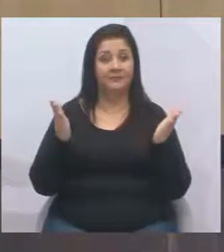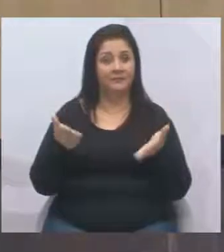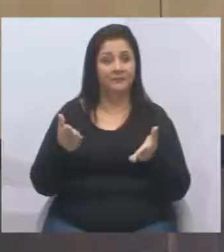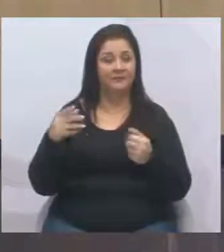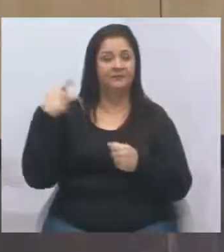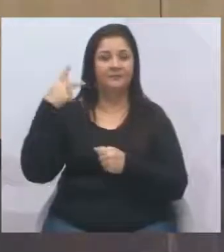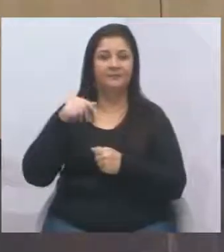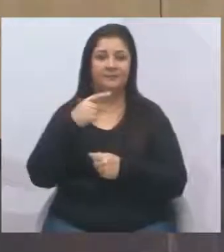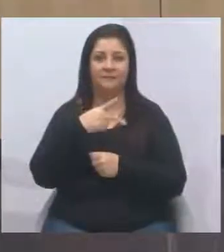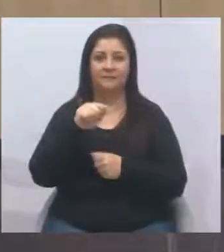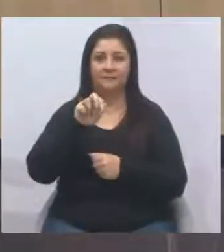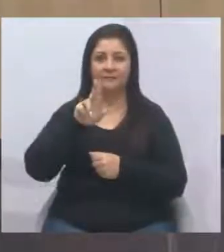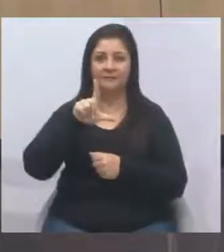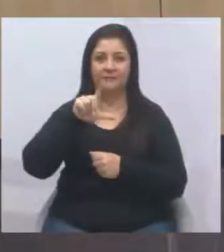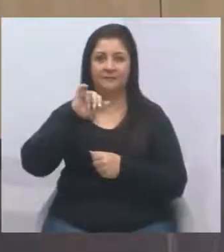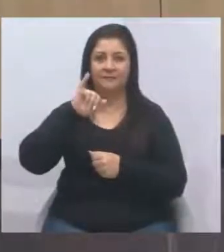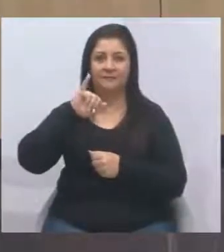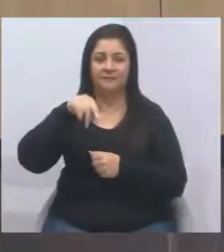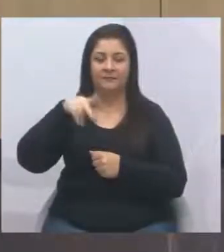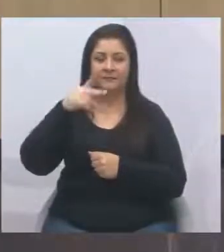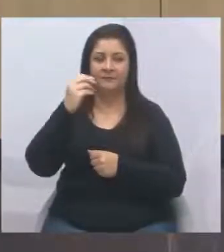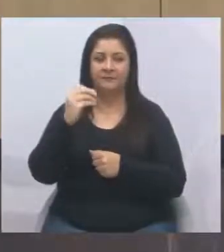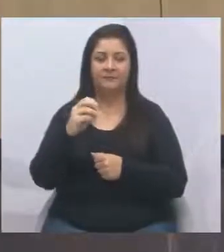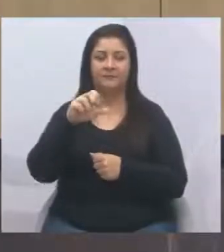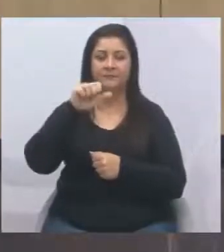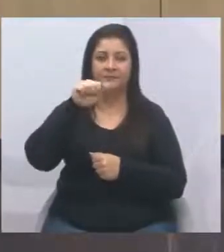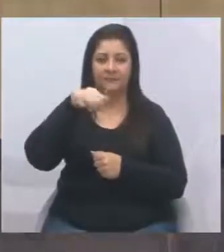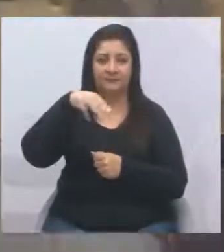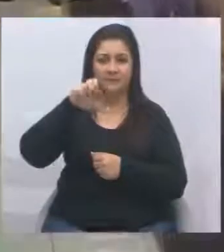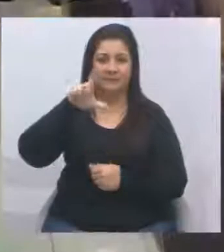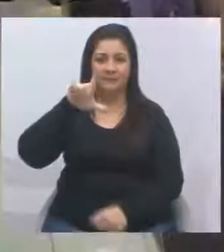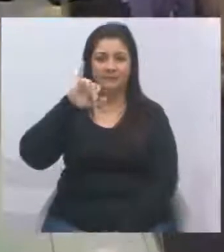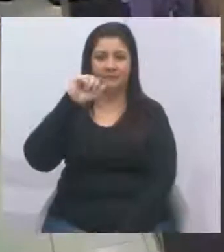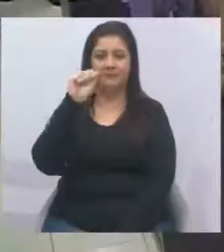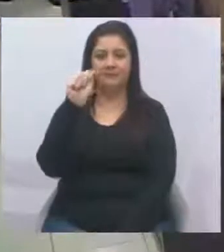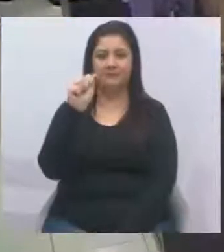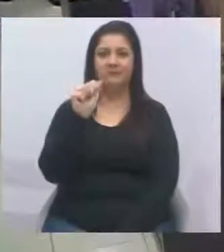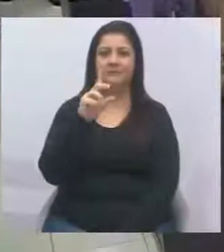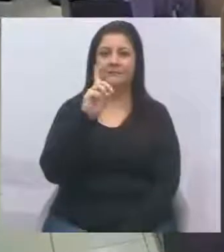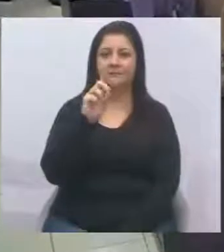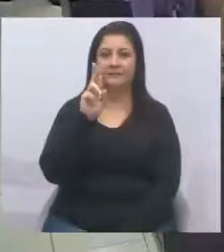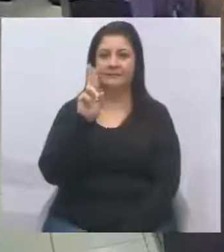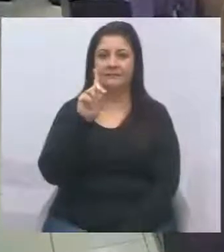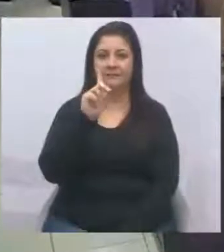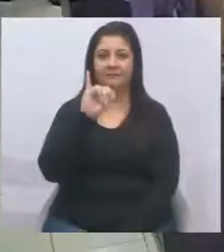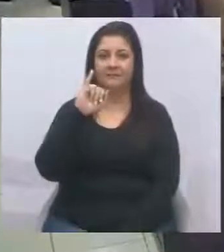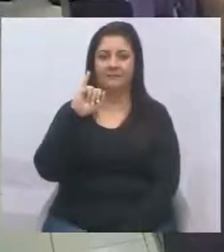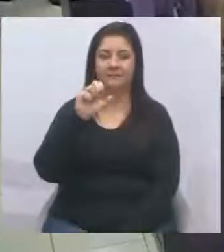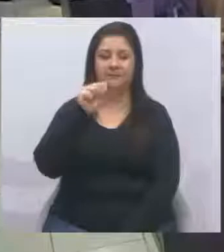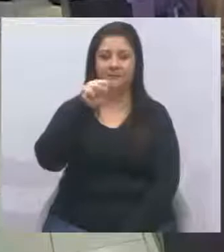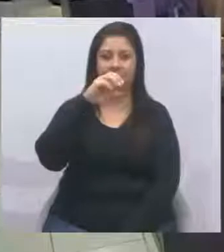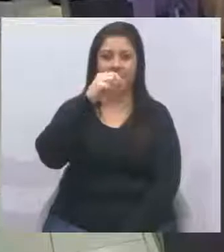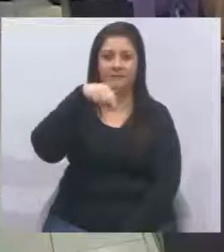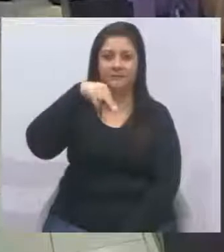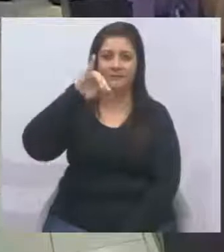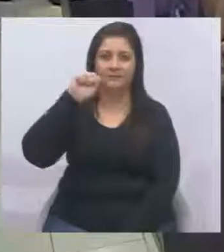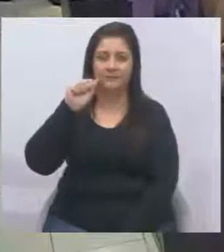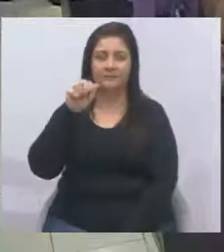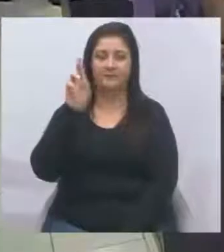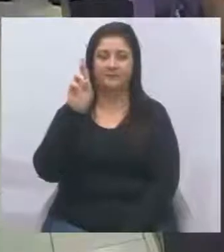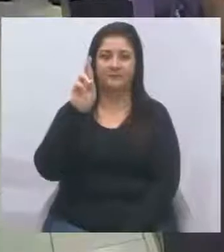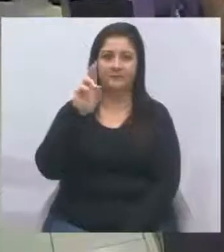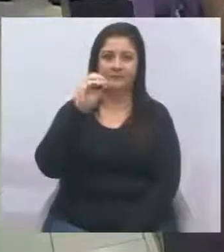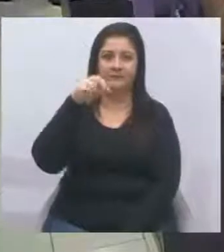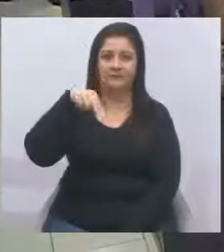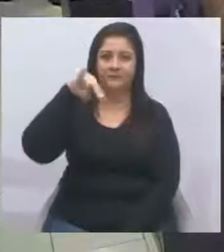vereador Paulinho do Esporte, Maria Amélia, Dr. Rodrigo Salomão, Dude, Sônia Patos Amizade, Roninha, Abner